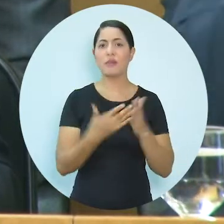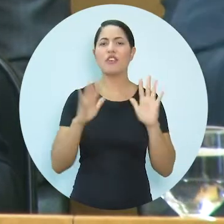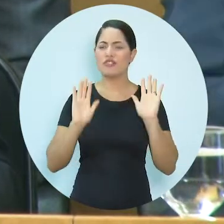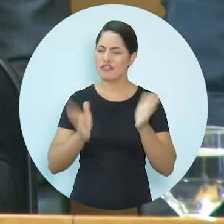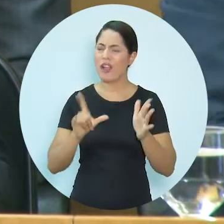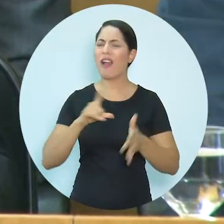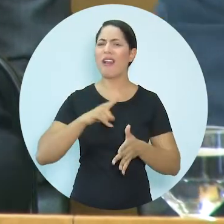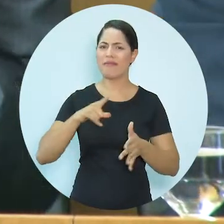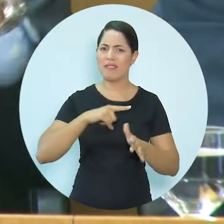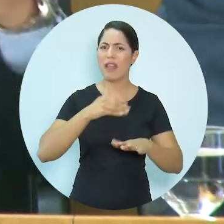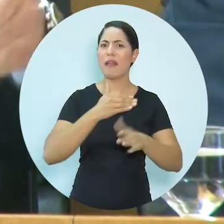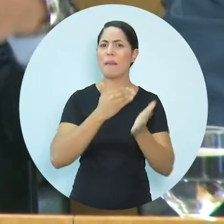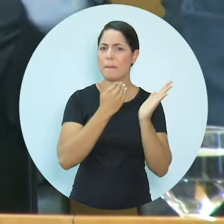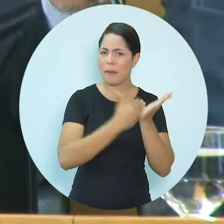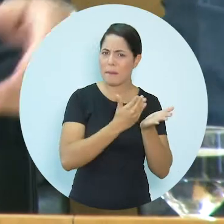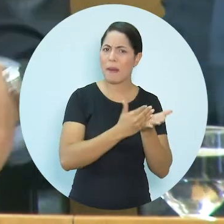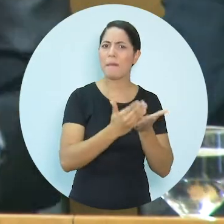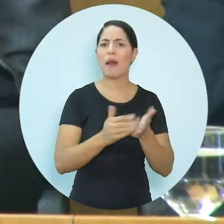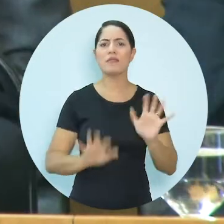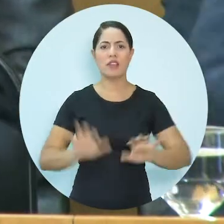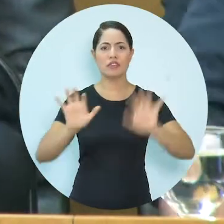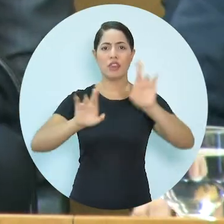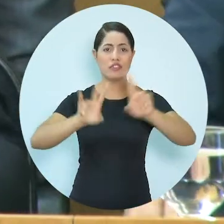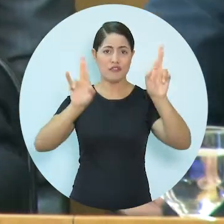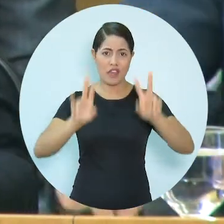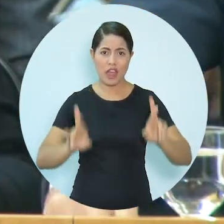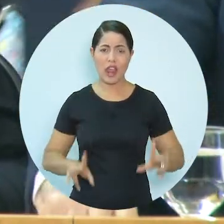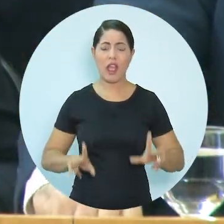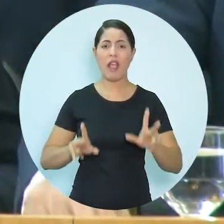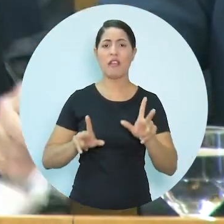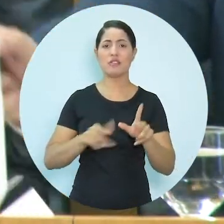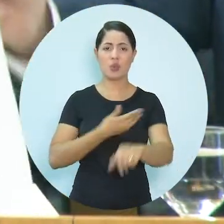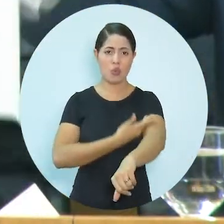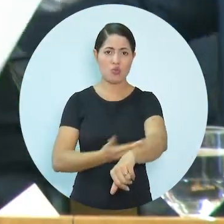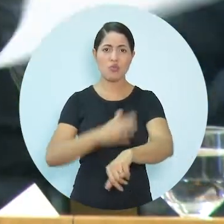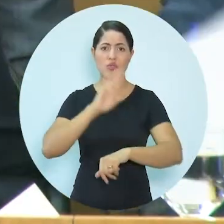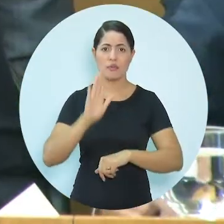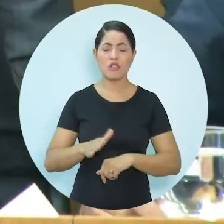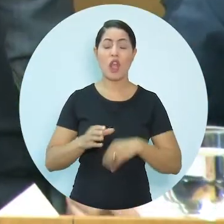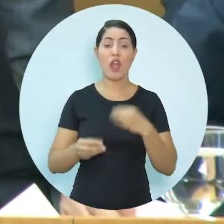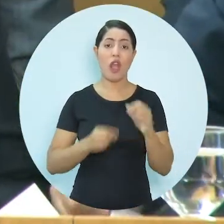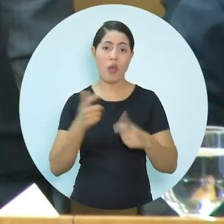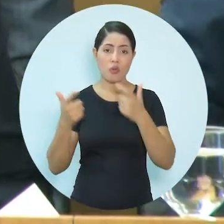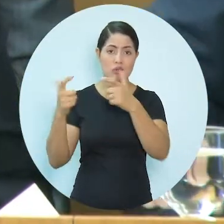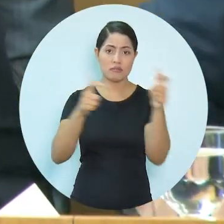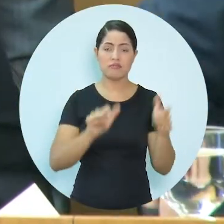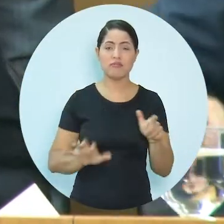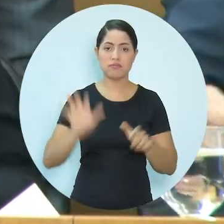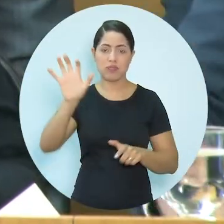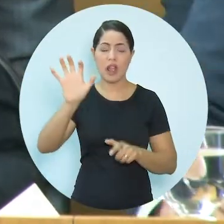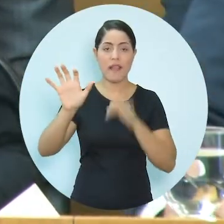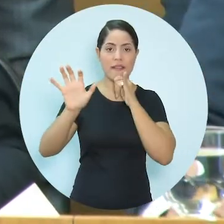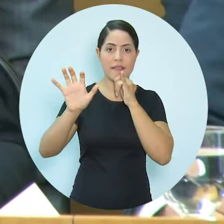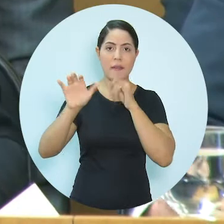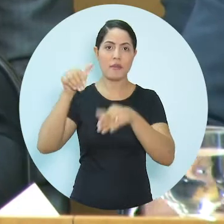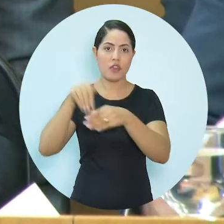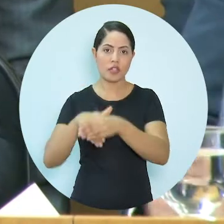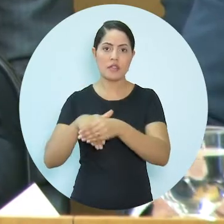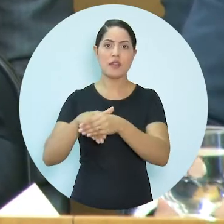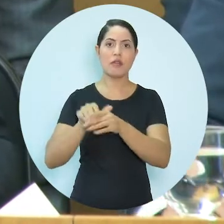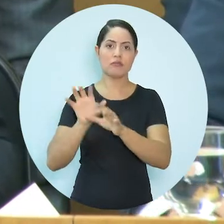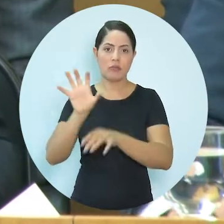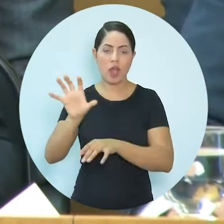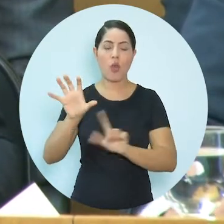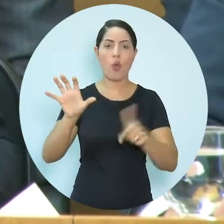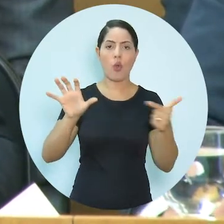sendo adotada. Várias seccionais têm seus procedimentos diferentes, um com votação pela classe, outras